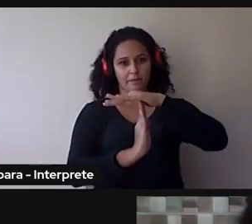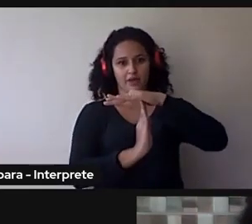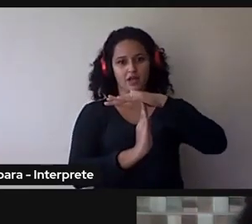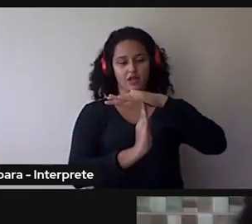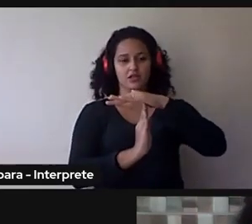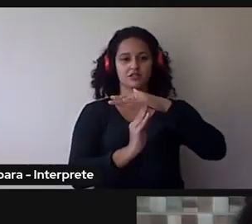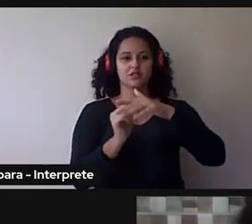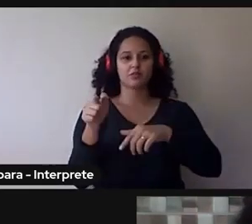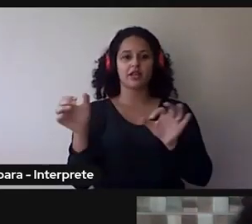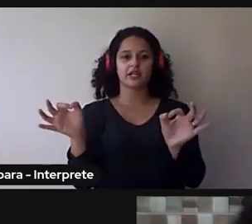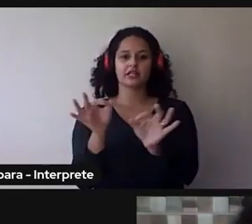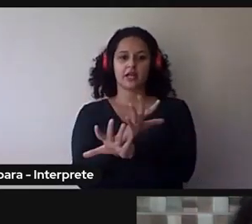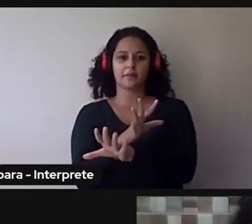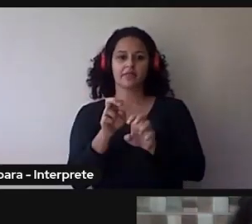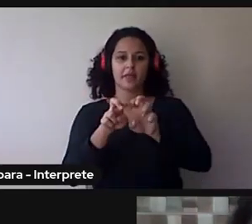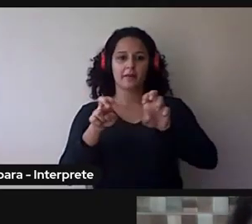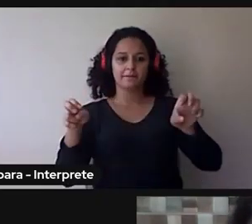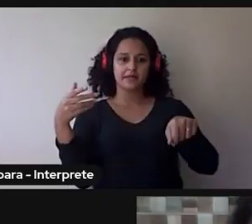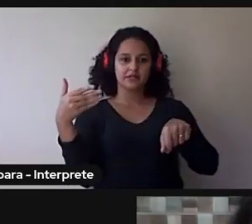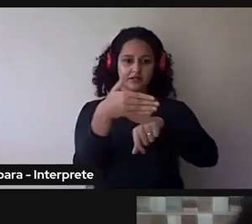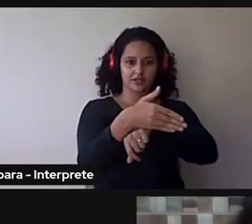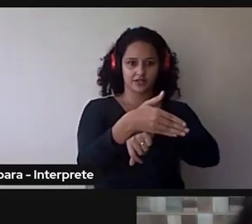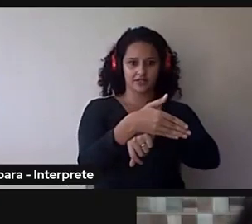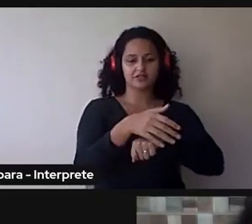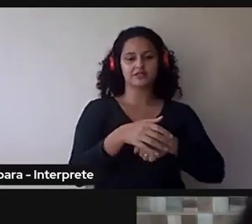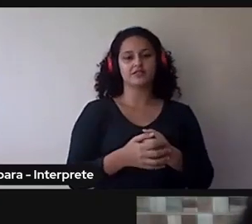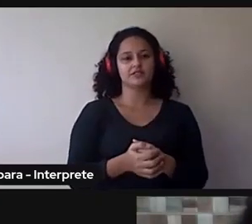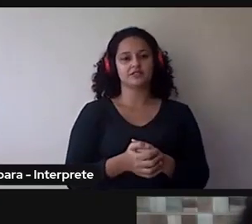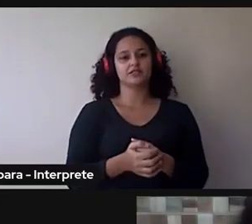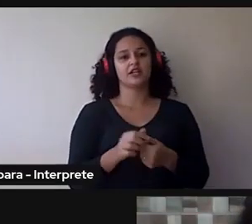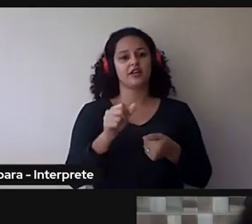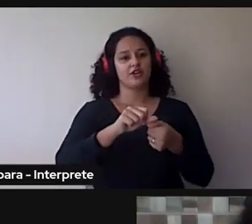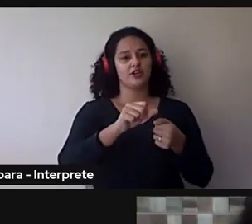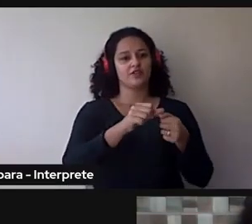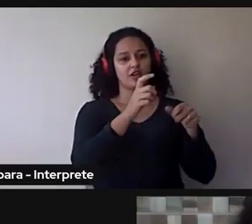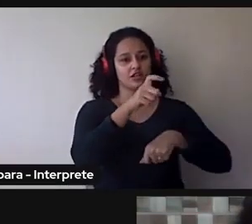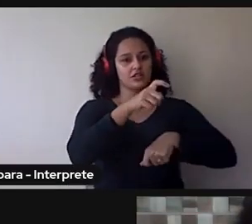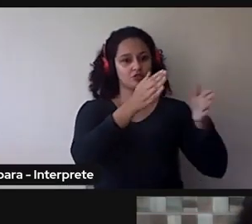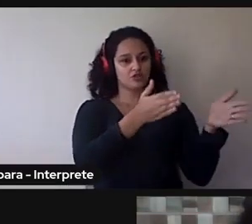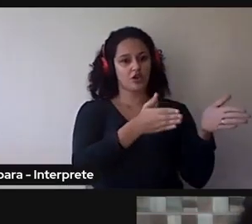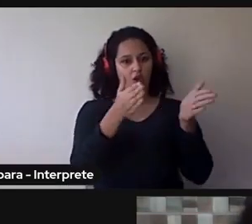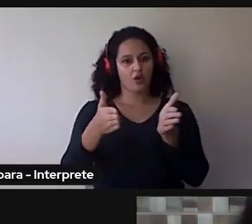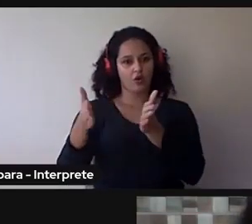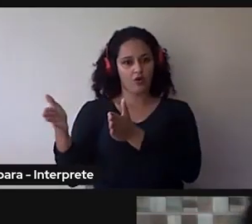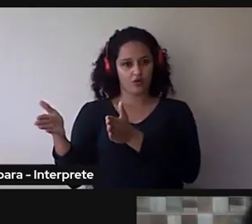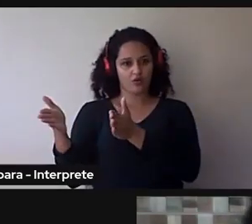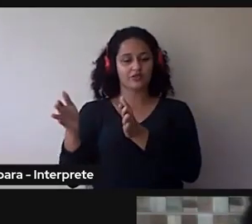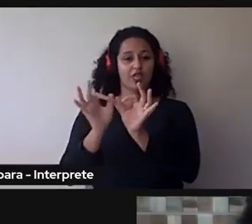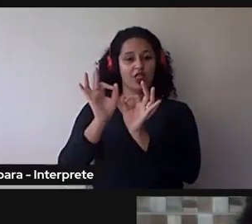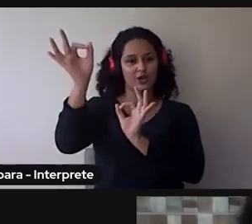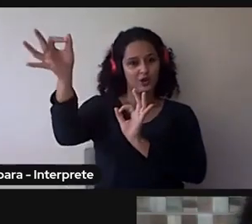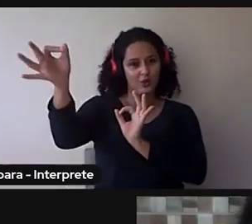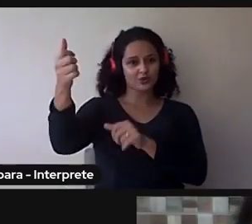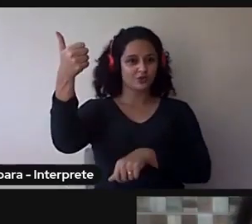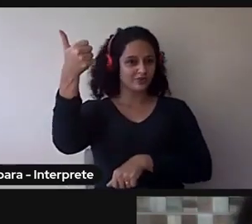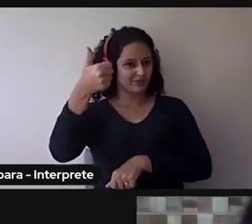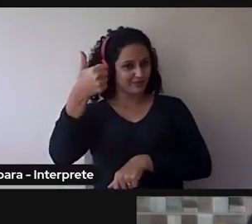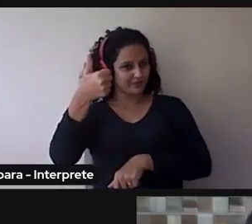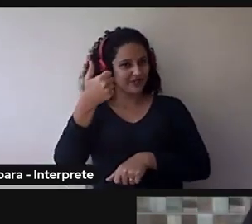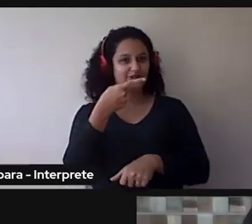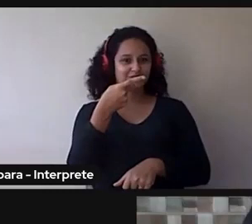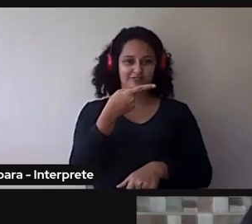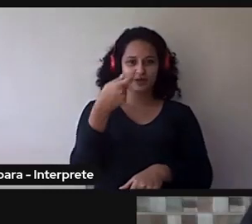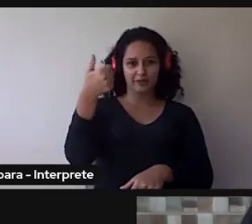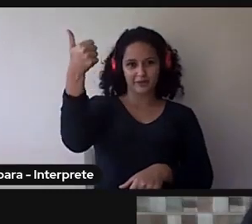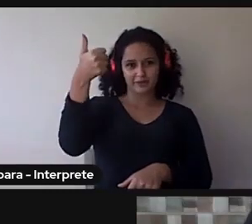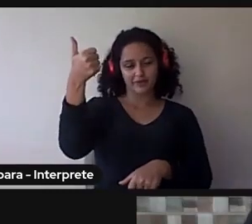os membros da banca, e geralmente a gente faz por ordem de quanto mais longe, primeiro entra. Então, se não tiver